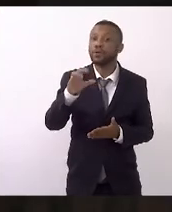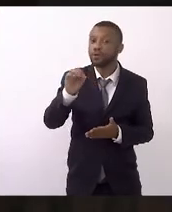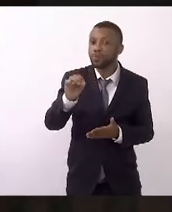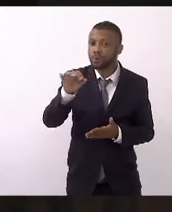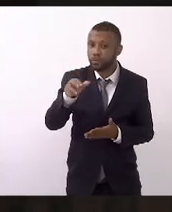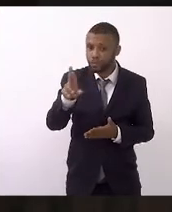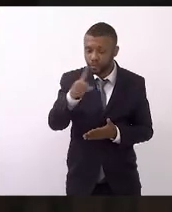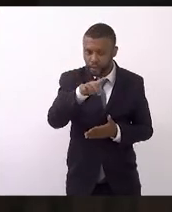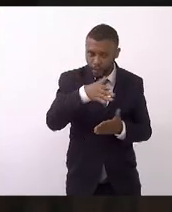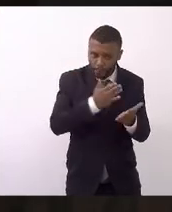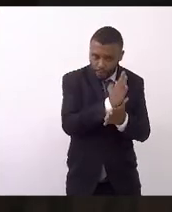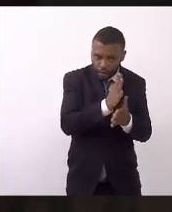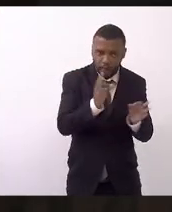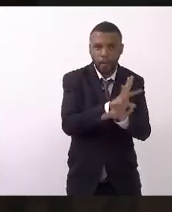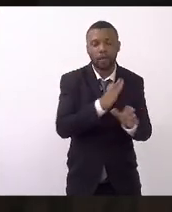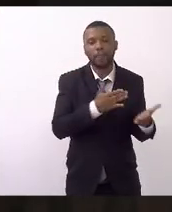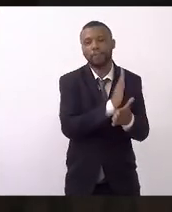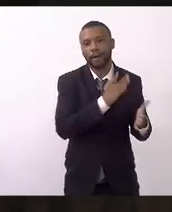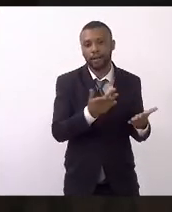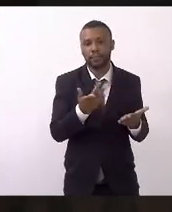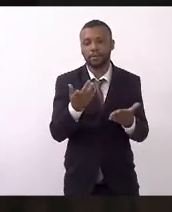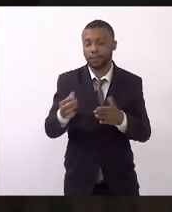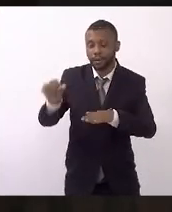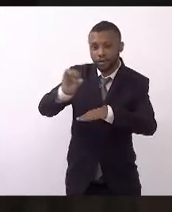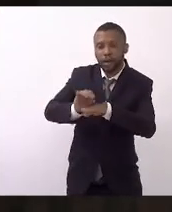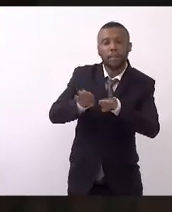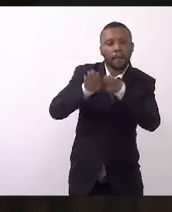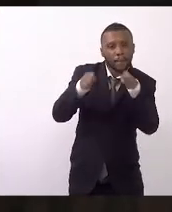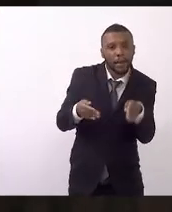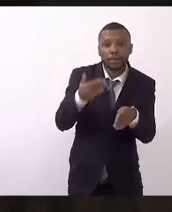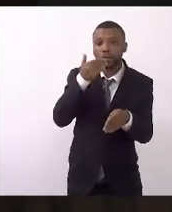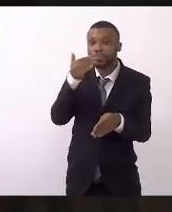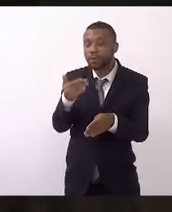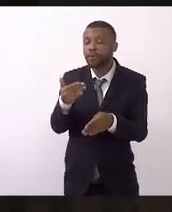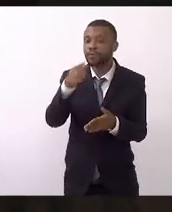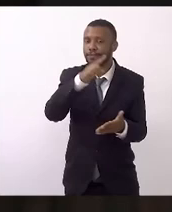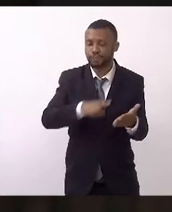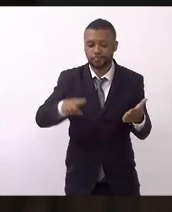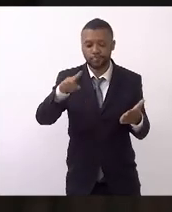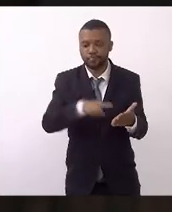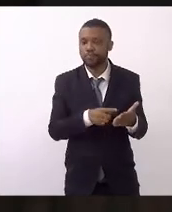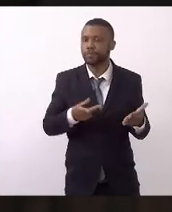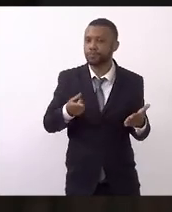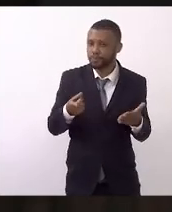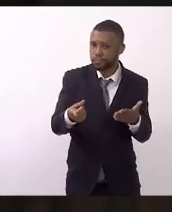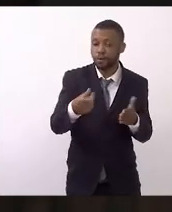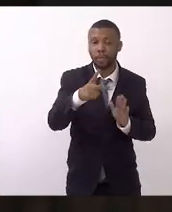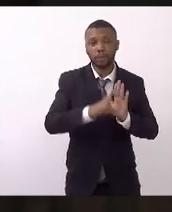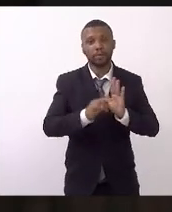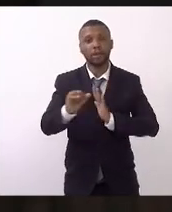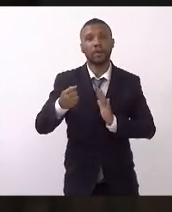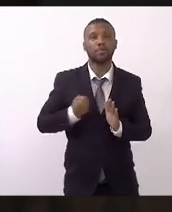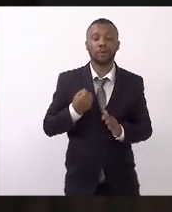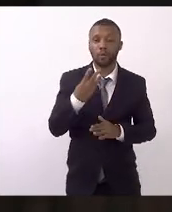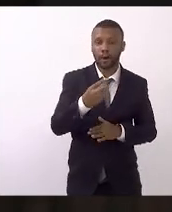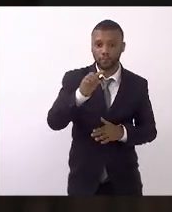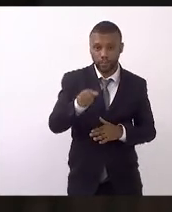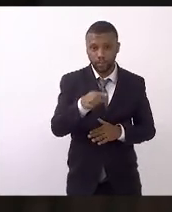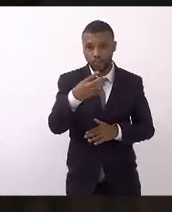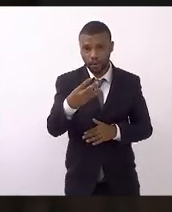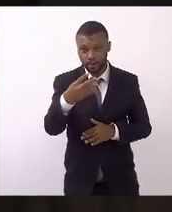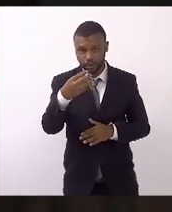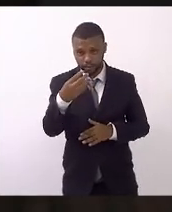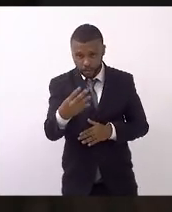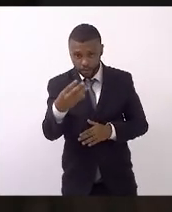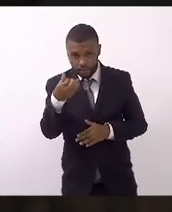aprovam, permaneçam como estão, aprovado. Há sobre a mesa requerimento de retirada definitiva do projeto de lei número 4.446